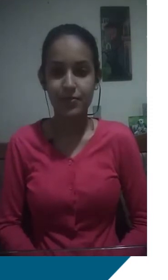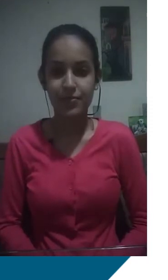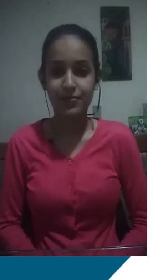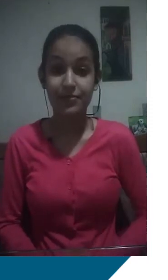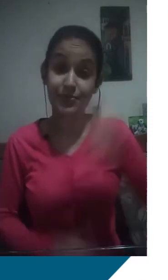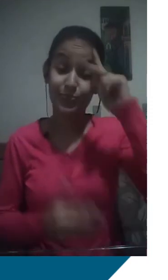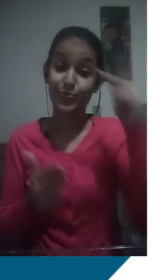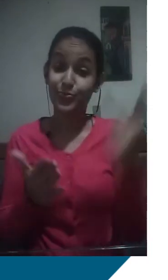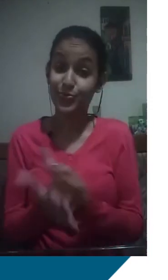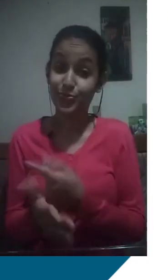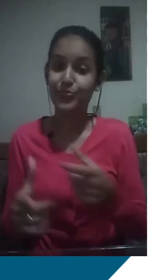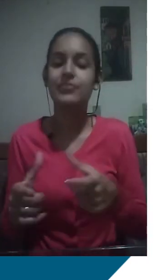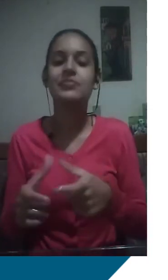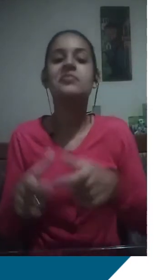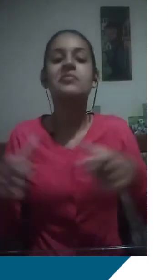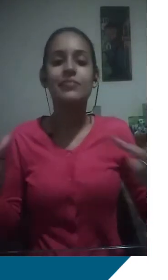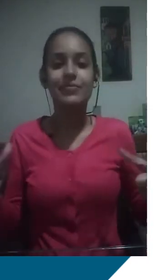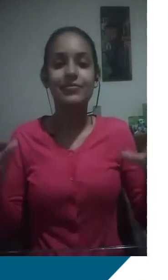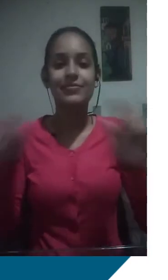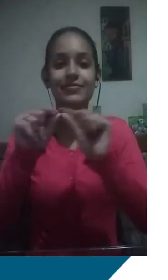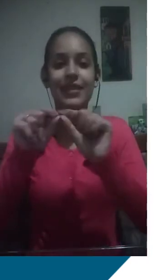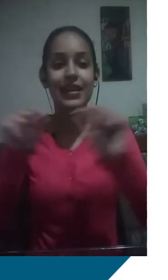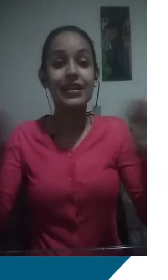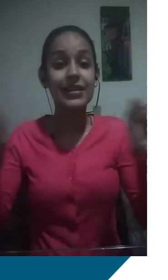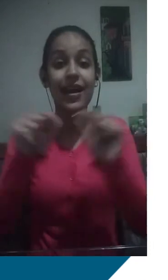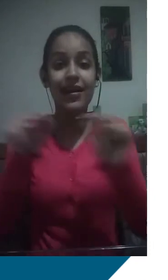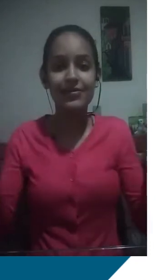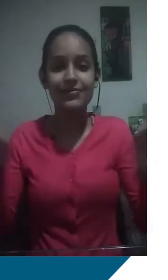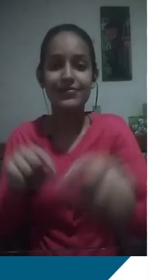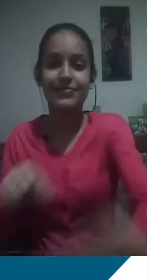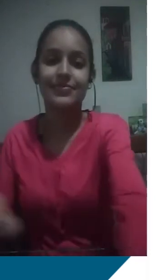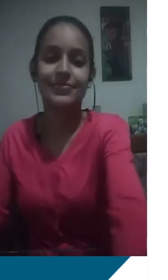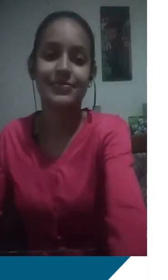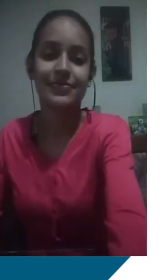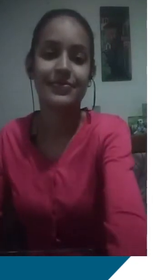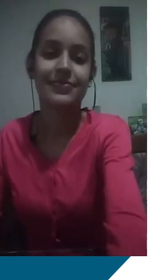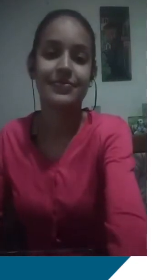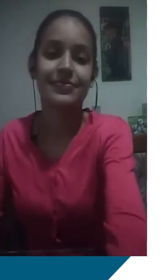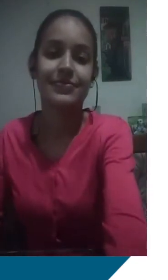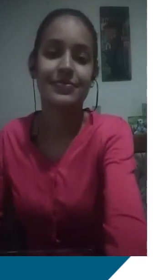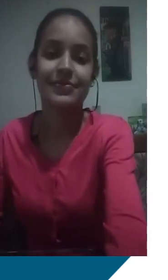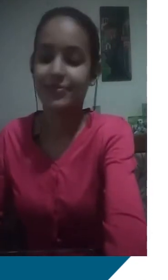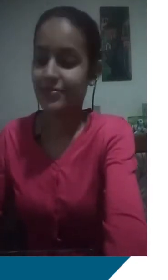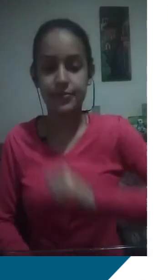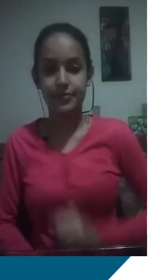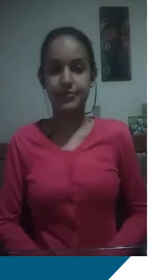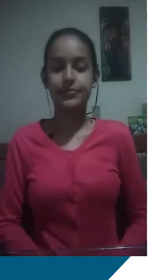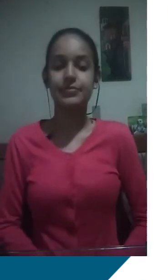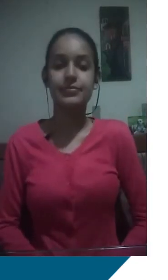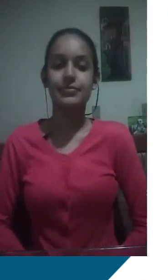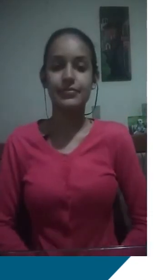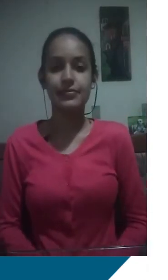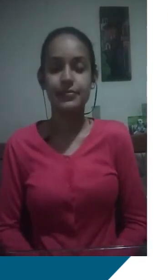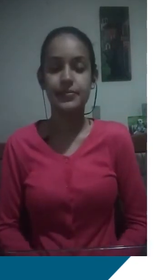teve uma dilatação linear, porque a única dilatação que me interessa aqui estudar é a dilatação no comprimento. Tá ok? Então,